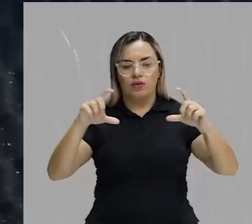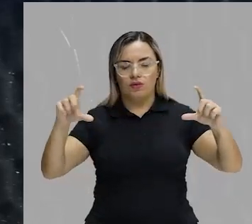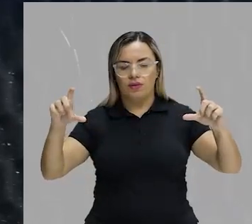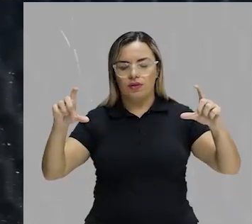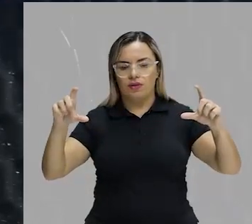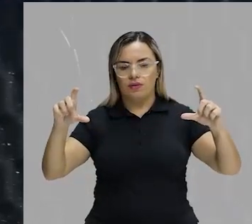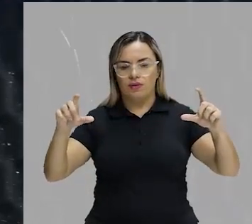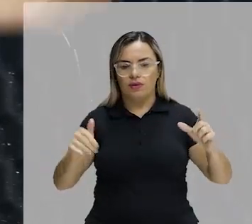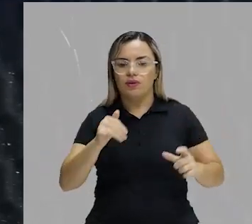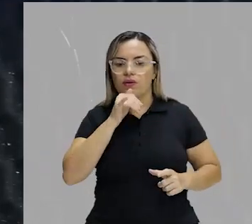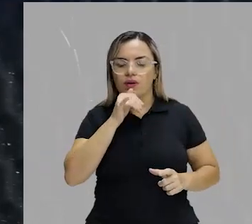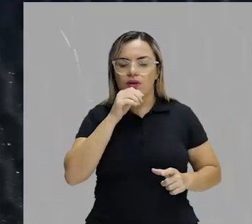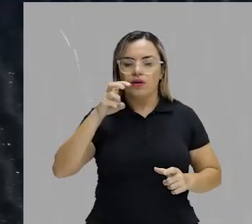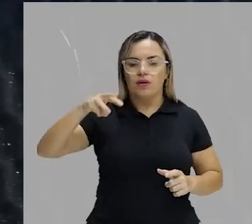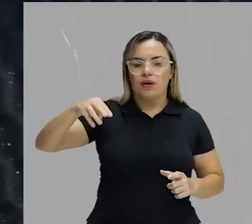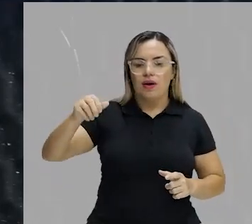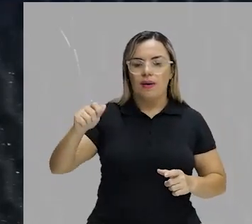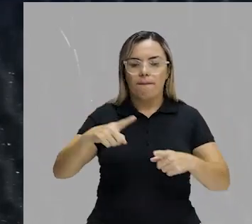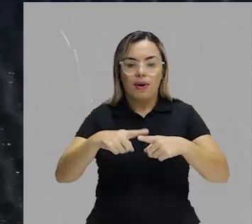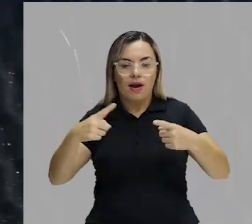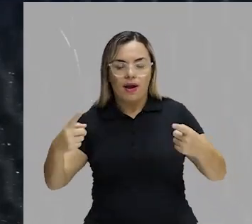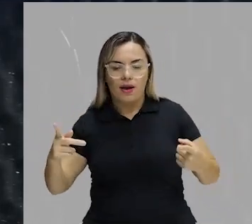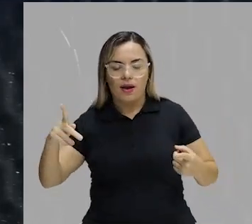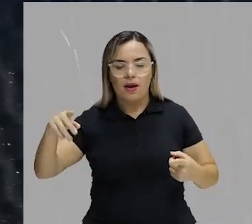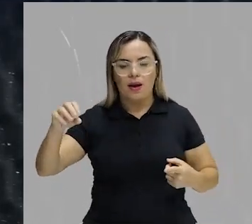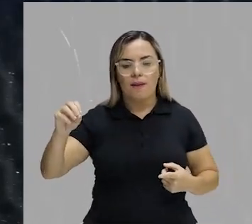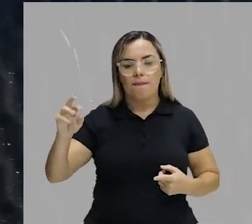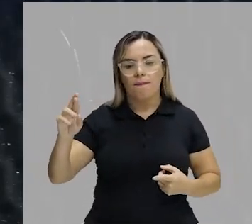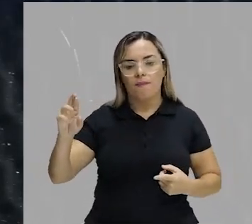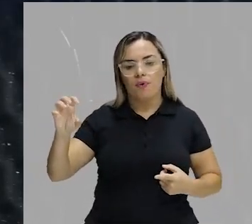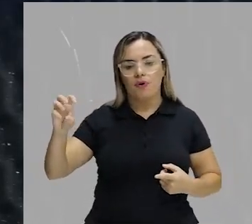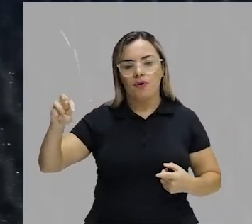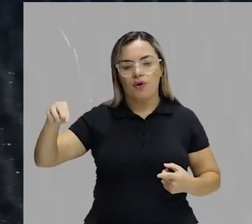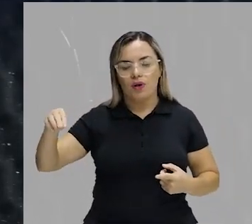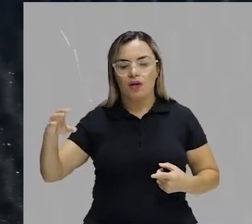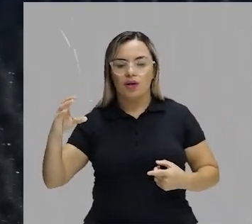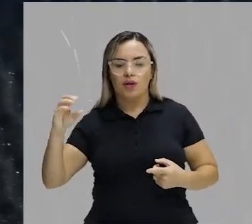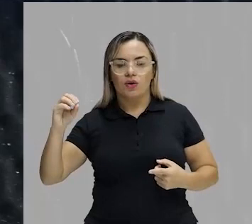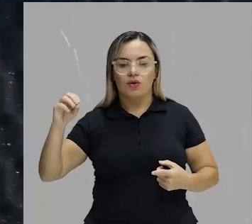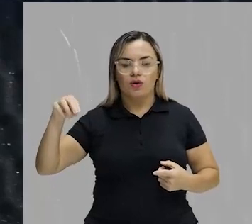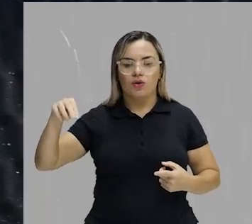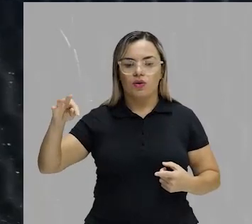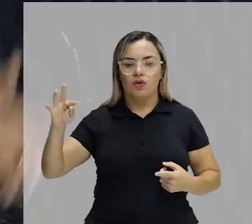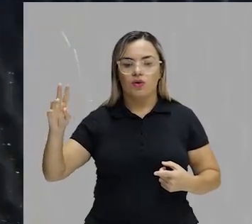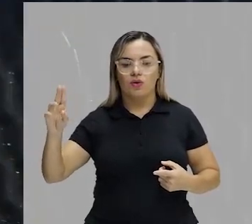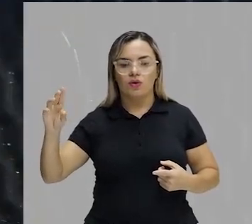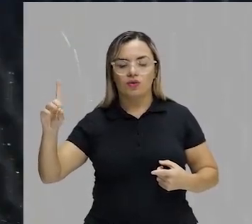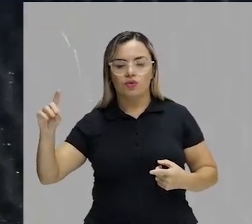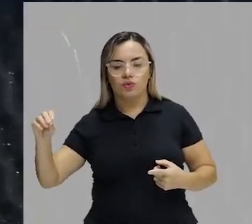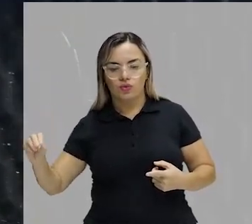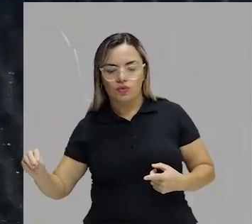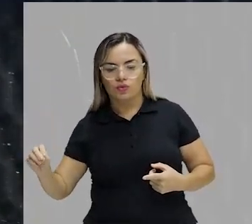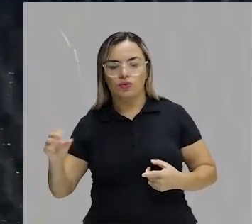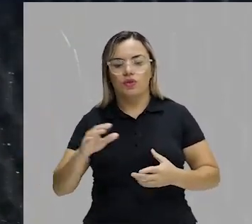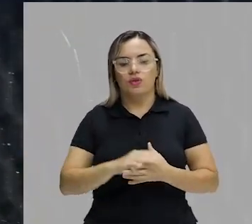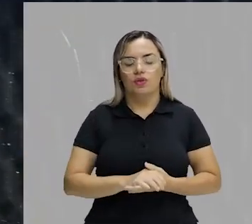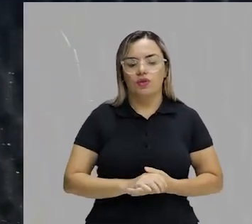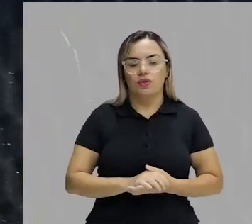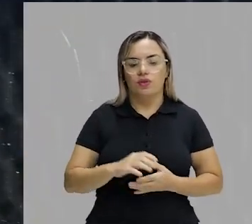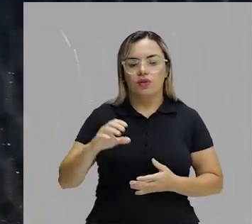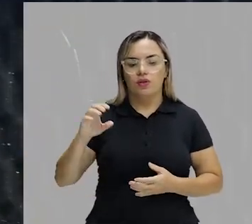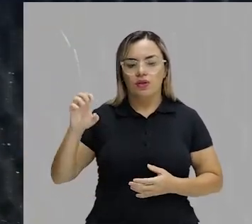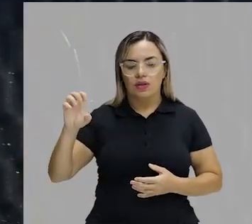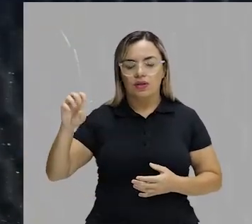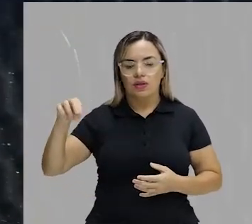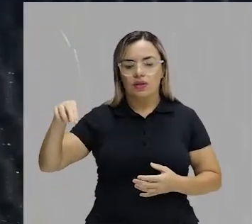sindética. Exemplos. Mas, porém, todavia, entretanto, no entanto, contudo, são